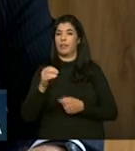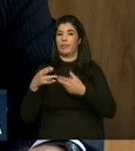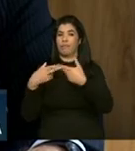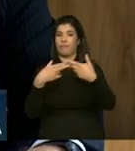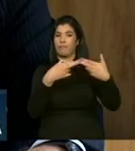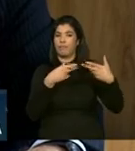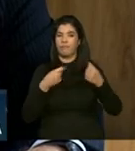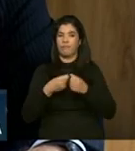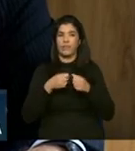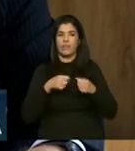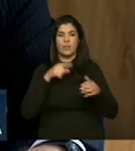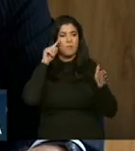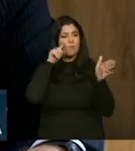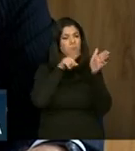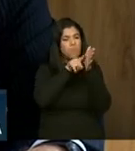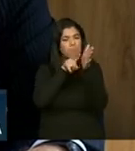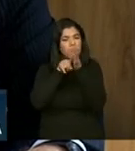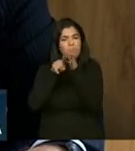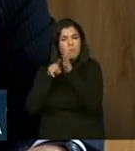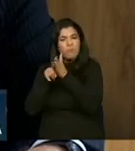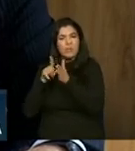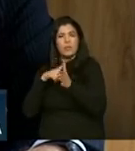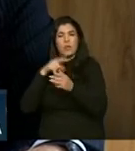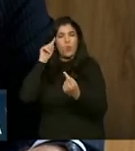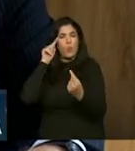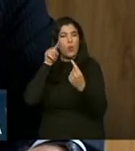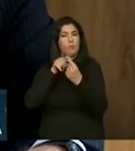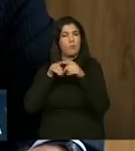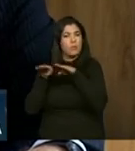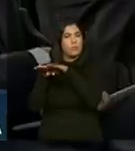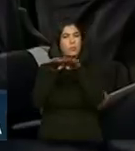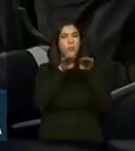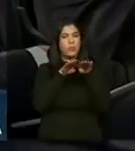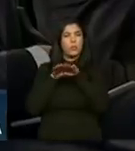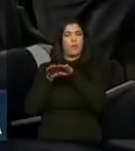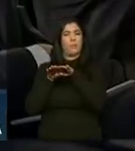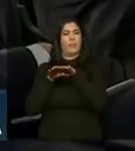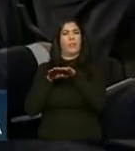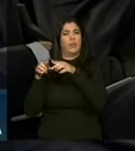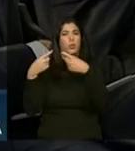não procuremos atingir isonomia competitiva internacional.